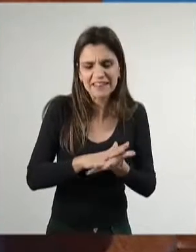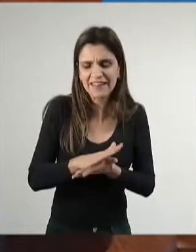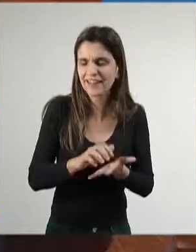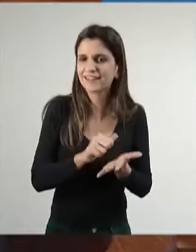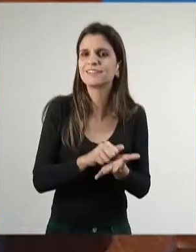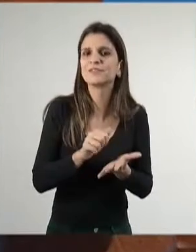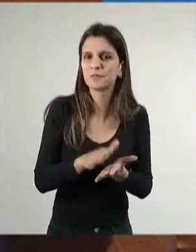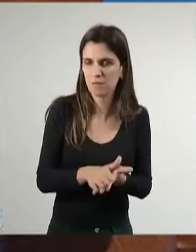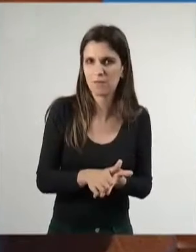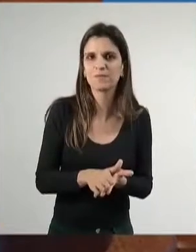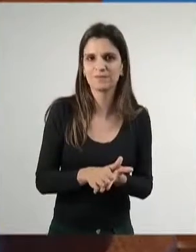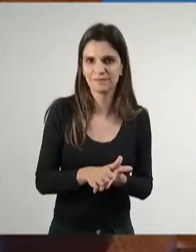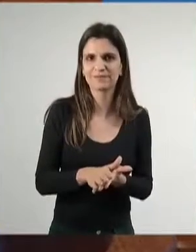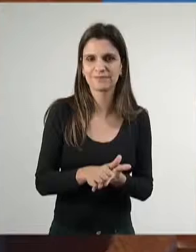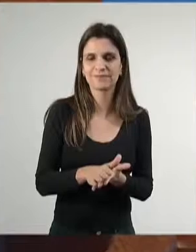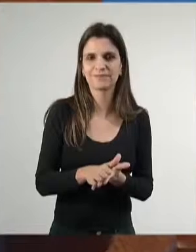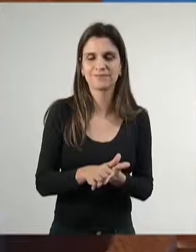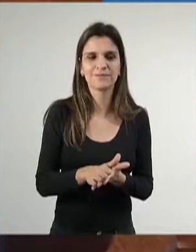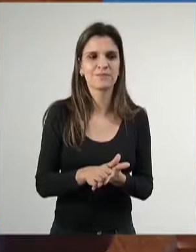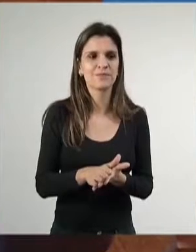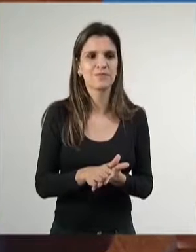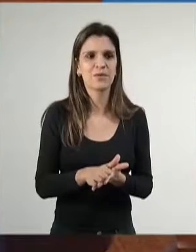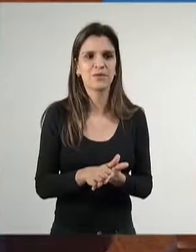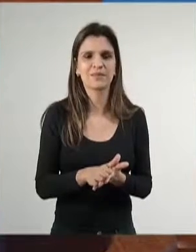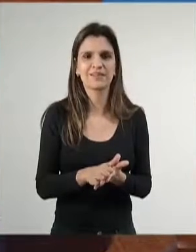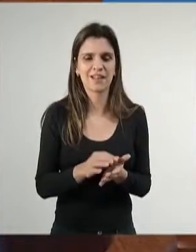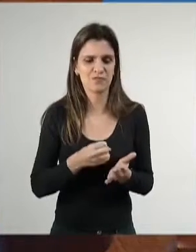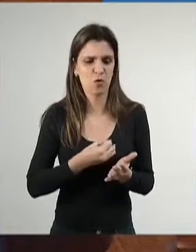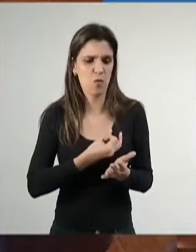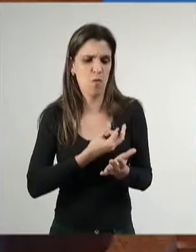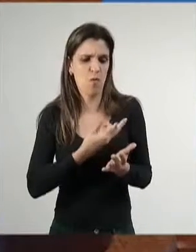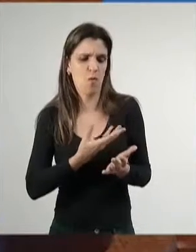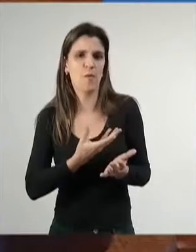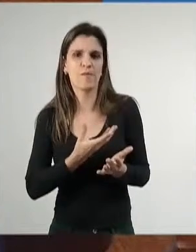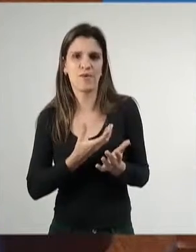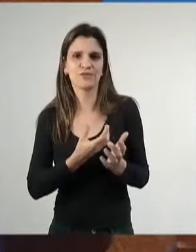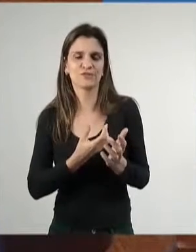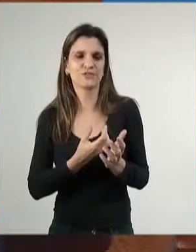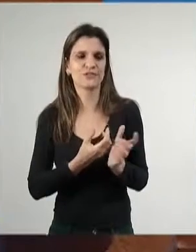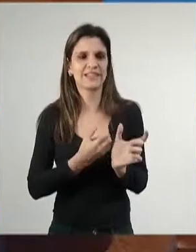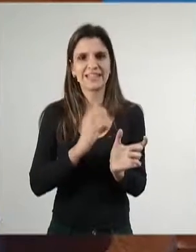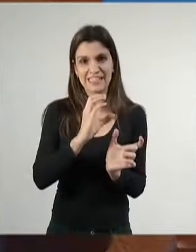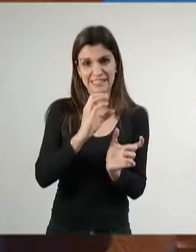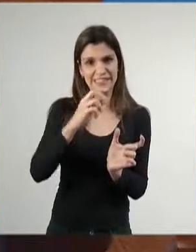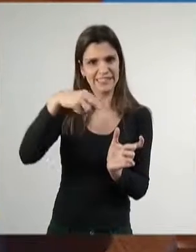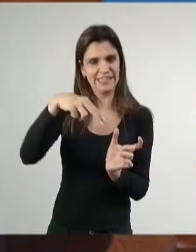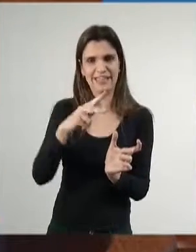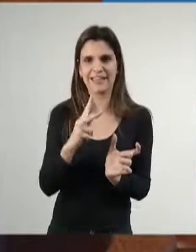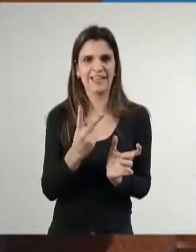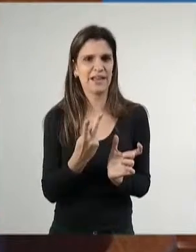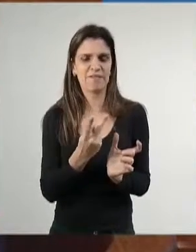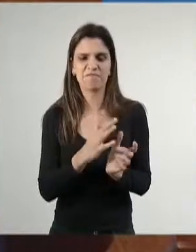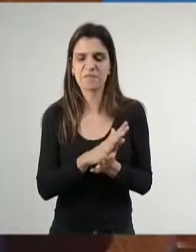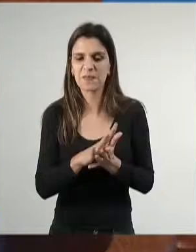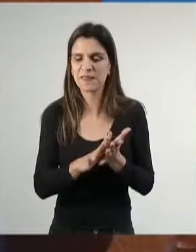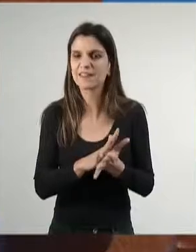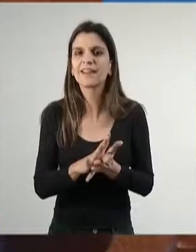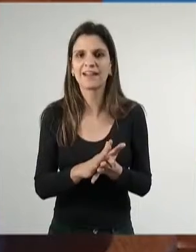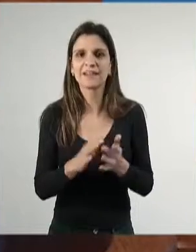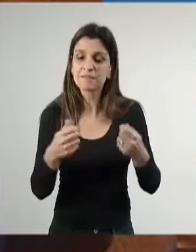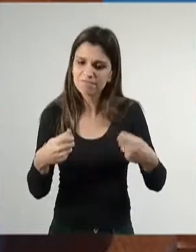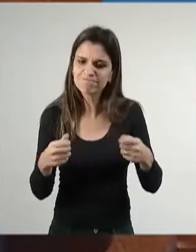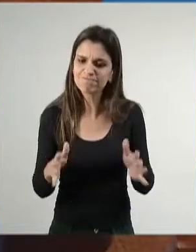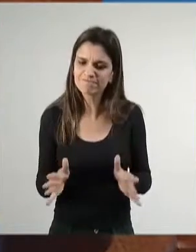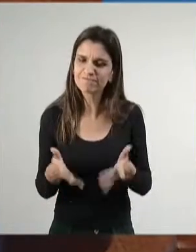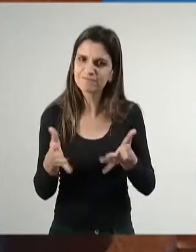tenha nenhum problema de pontos na sua carteira. Então, acho que essa consciência tem que ser